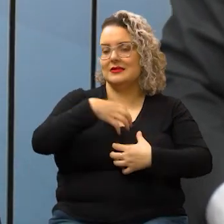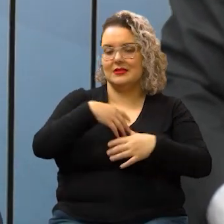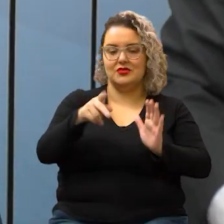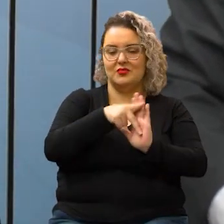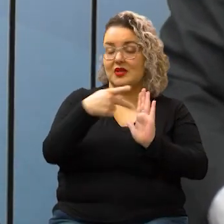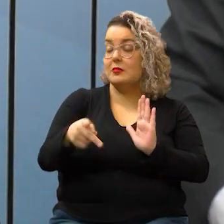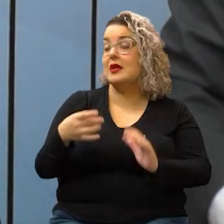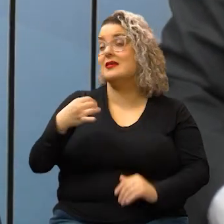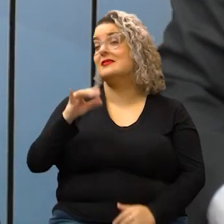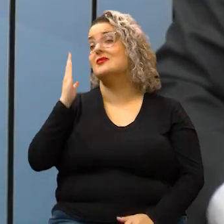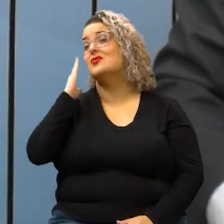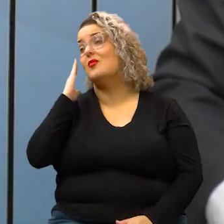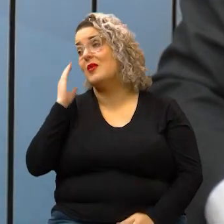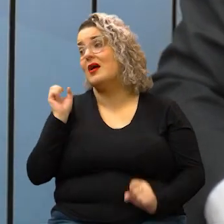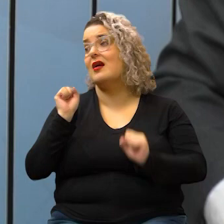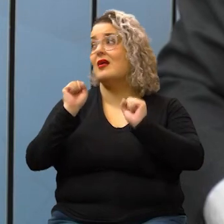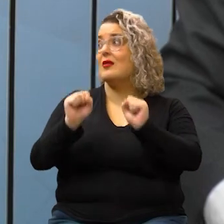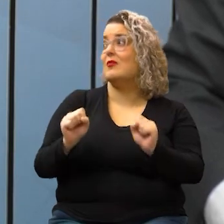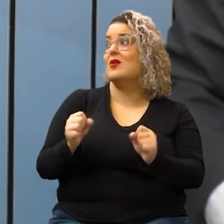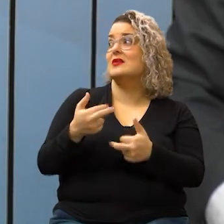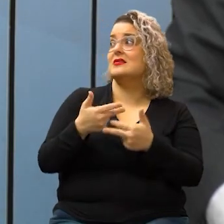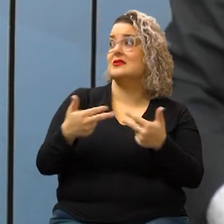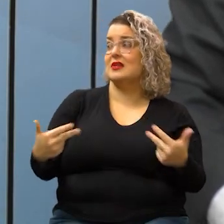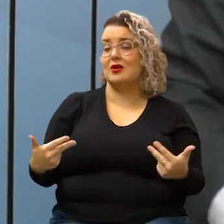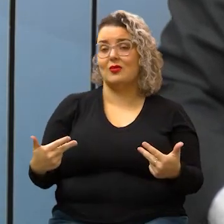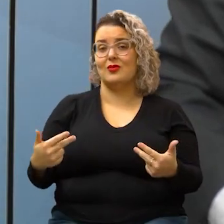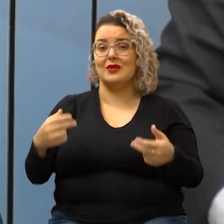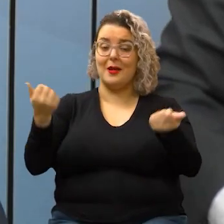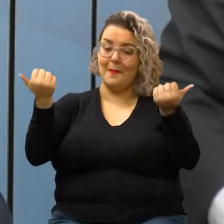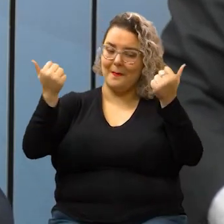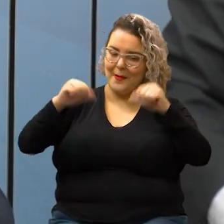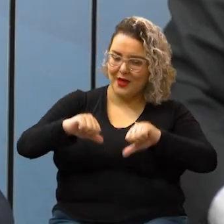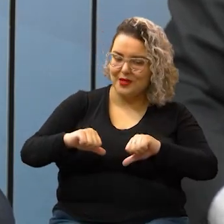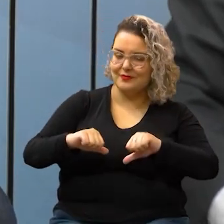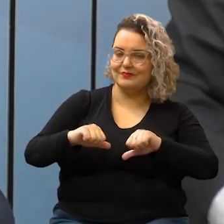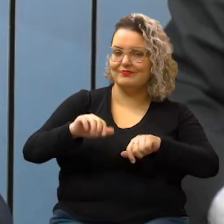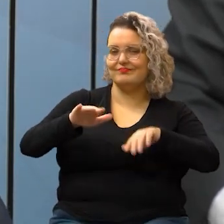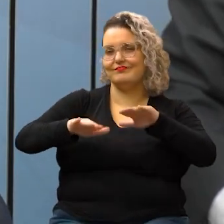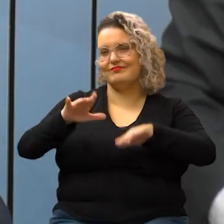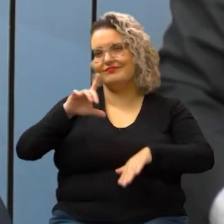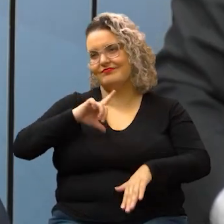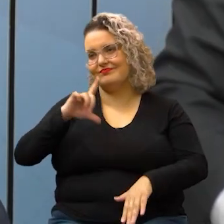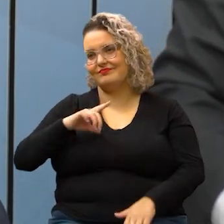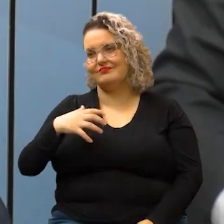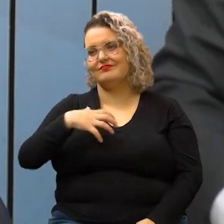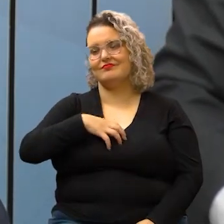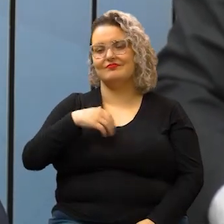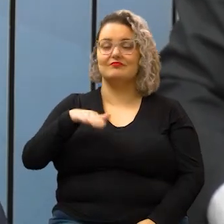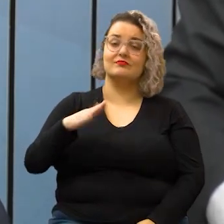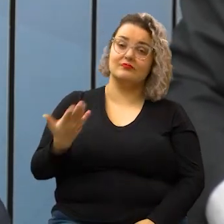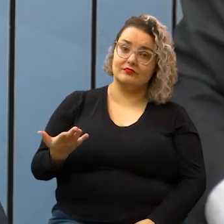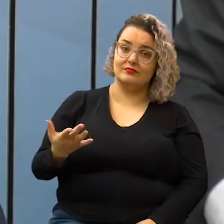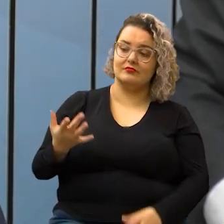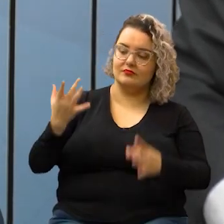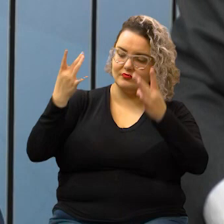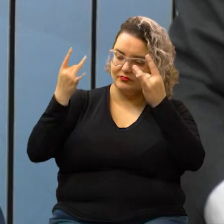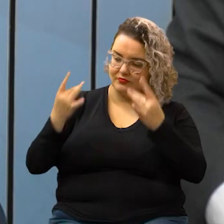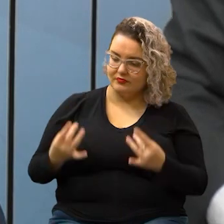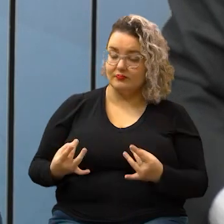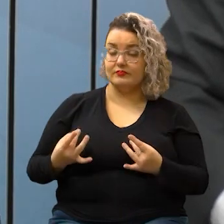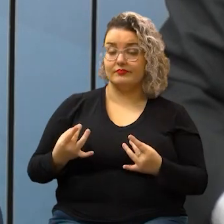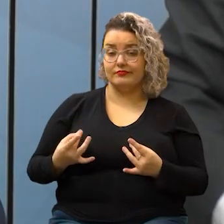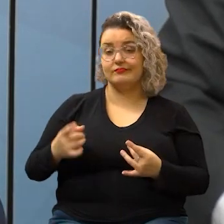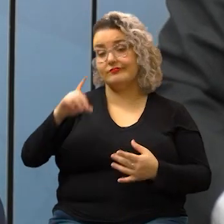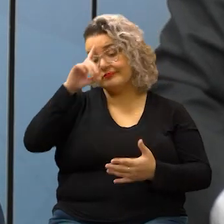se ela souber que aquilo pode ser algo prejudicial para ela, talvez ela tenha mais condições de discernimento e de